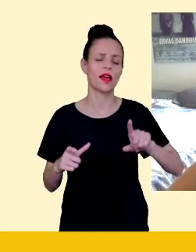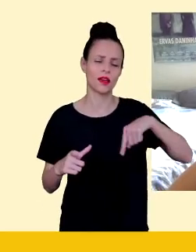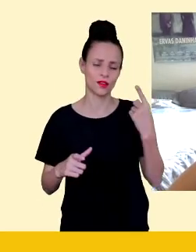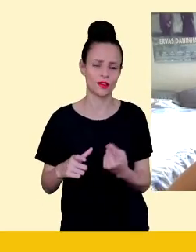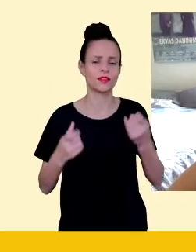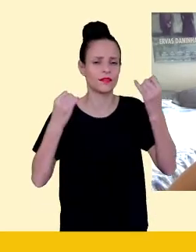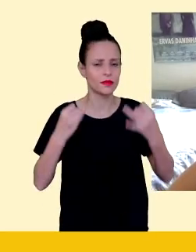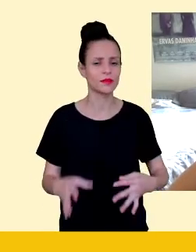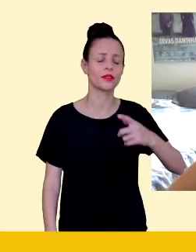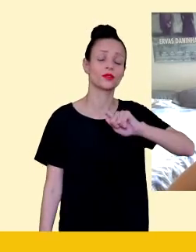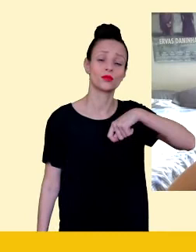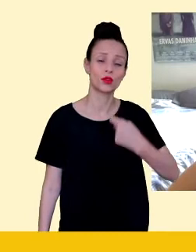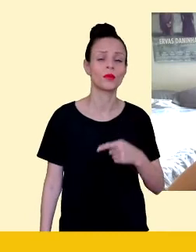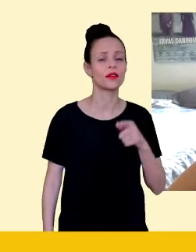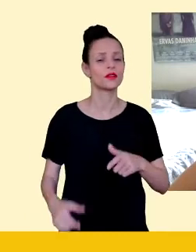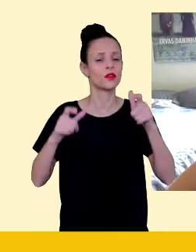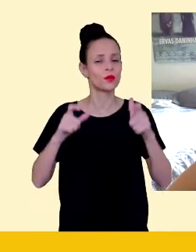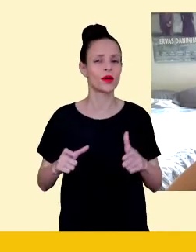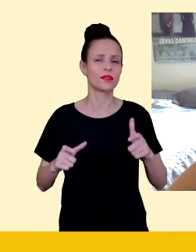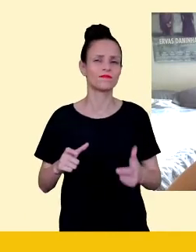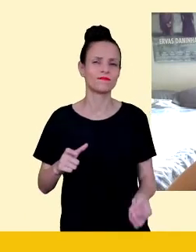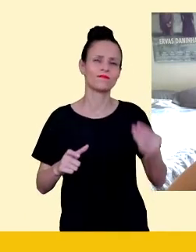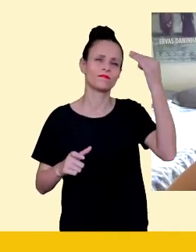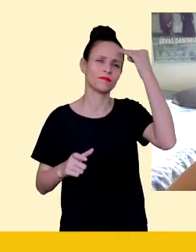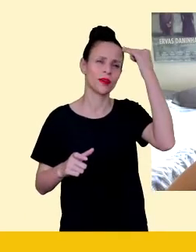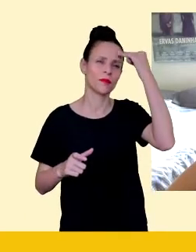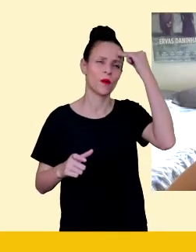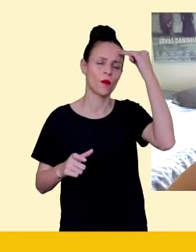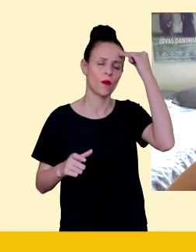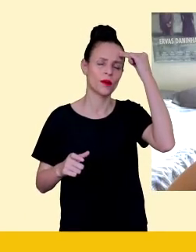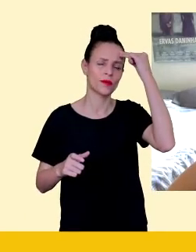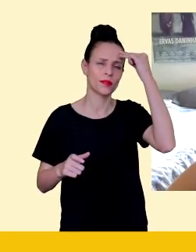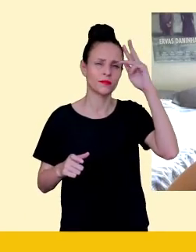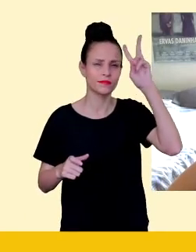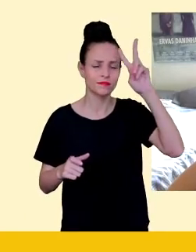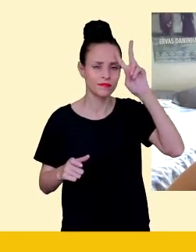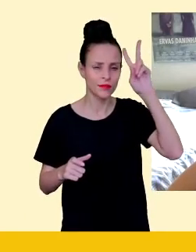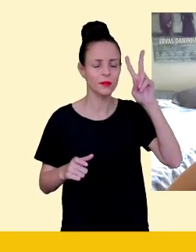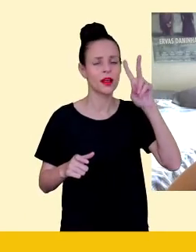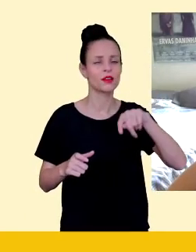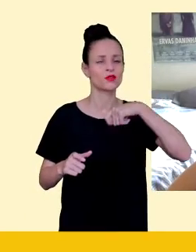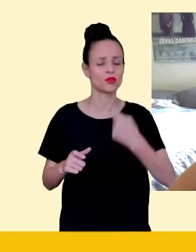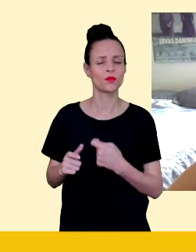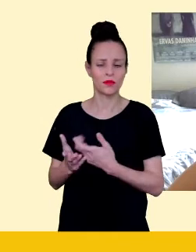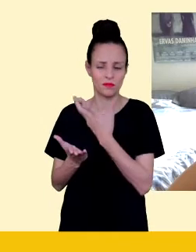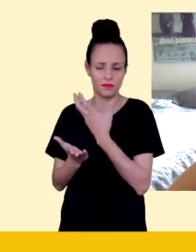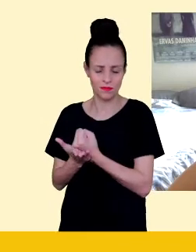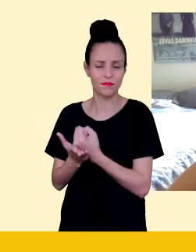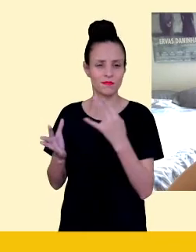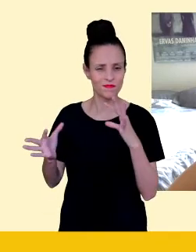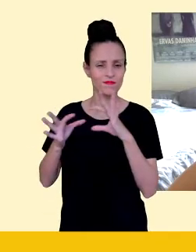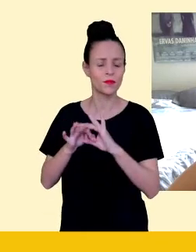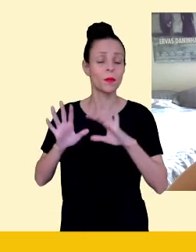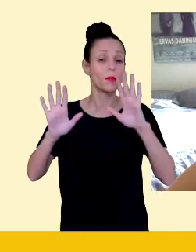pensar também sobre esse lugar. A gente estava falando bastante aqui, né, sobre esse lugar da memória e da